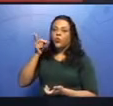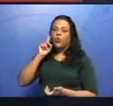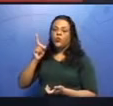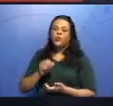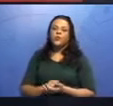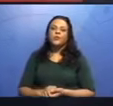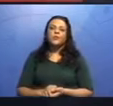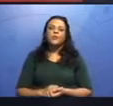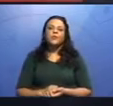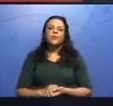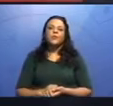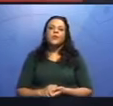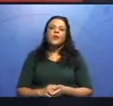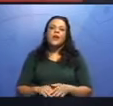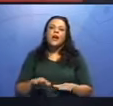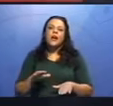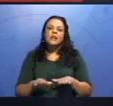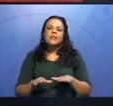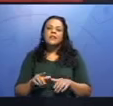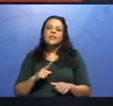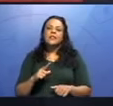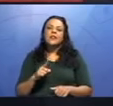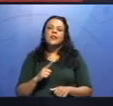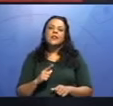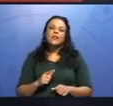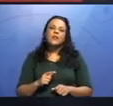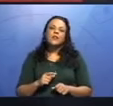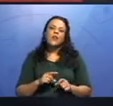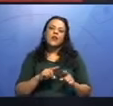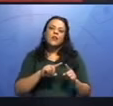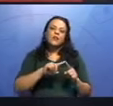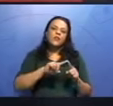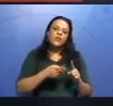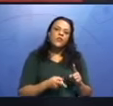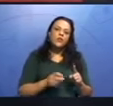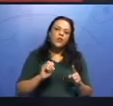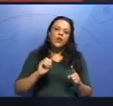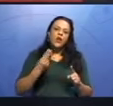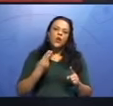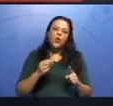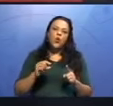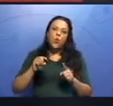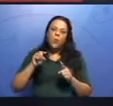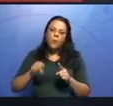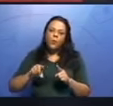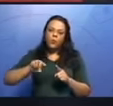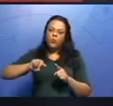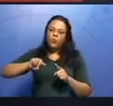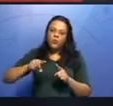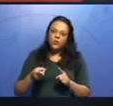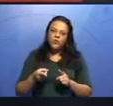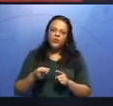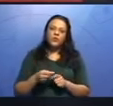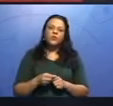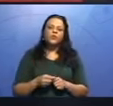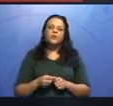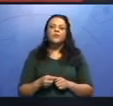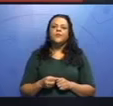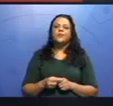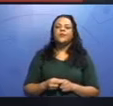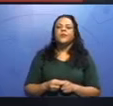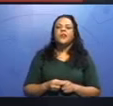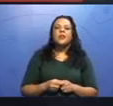vírgula. Dê sorte, ponto e vírgula. Não espere. Quando a conjunção coordenativa fica